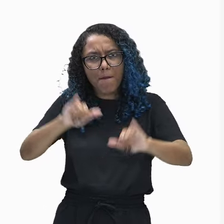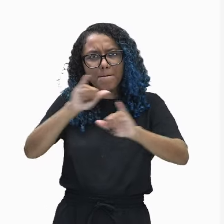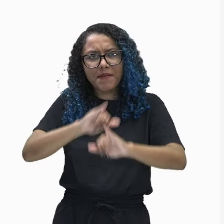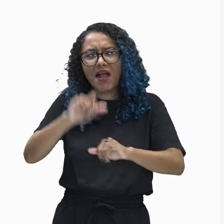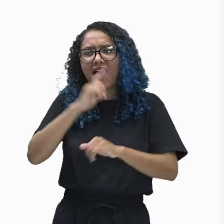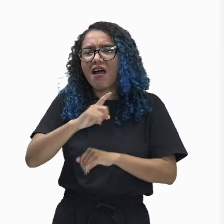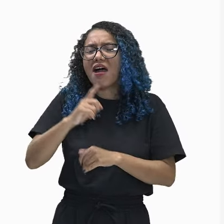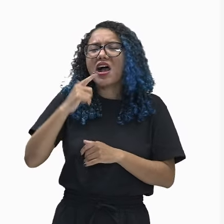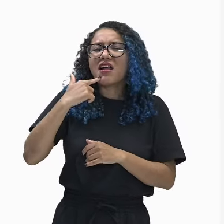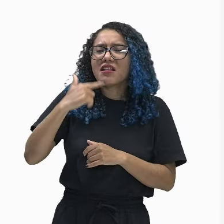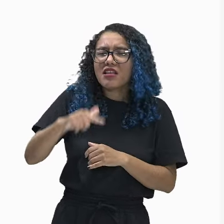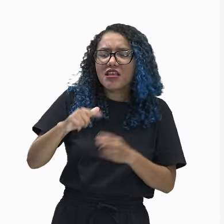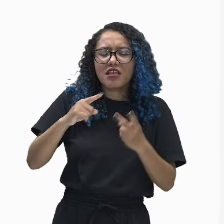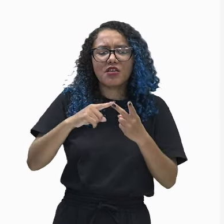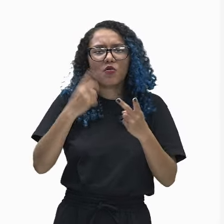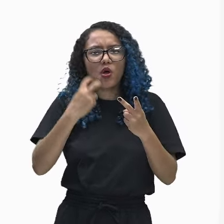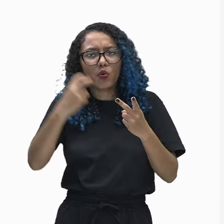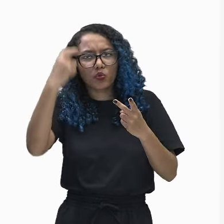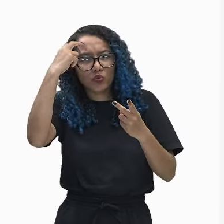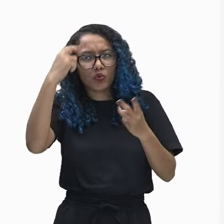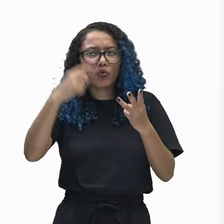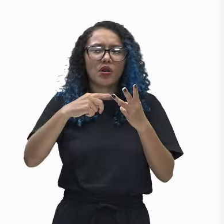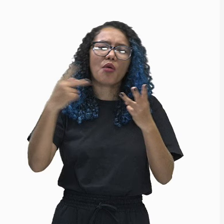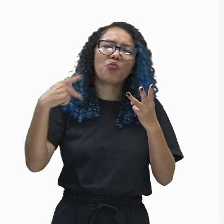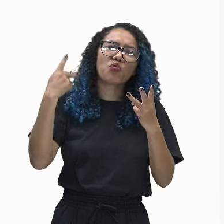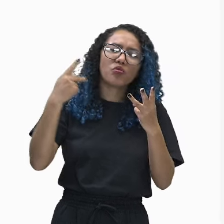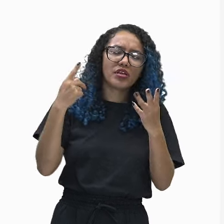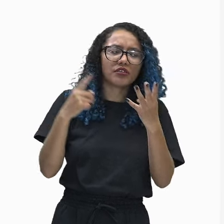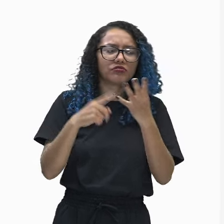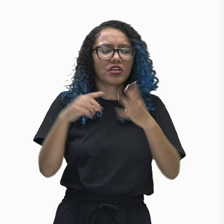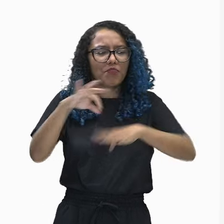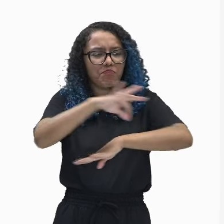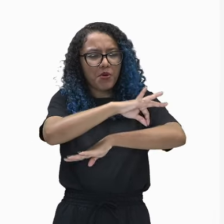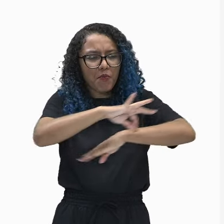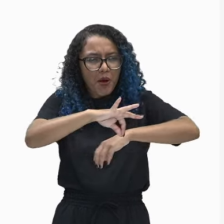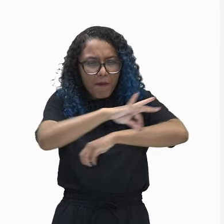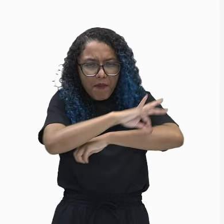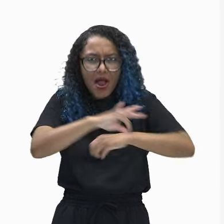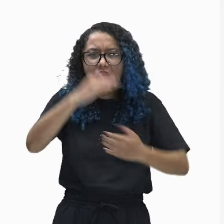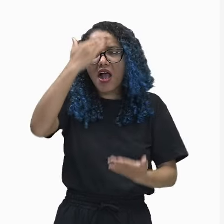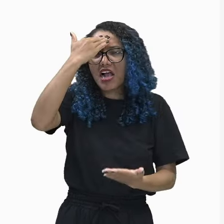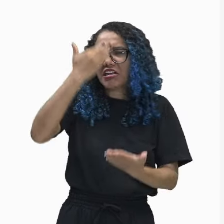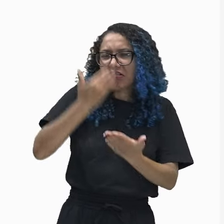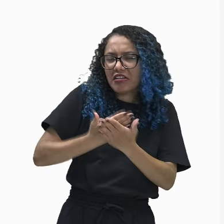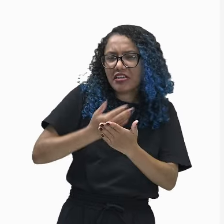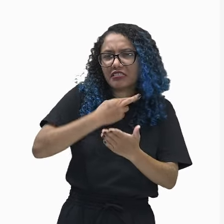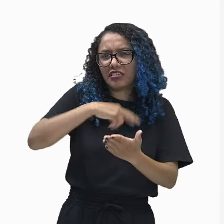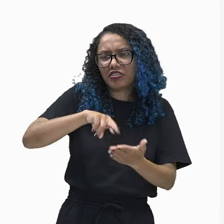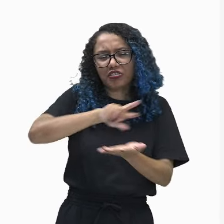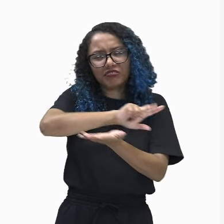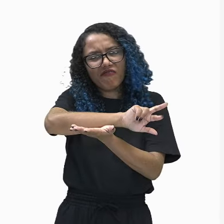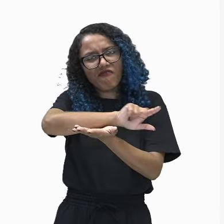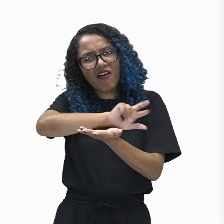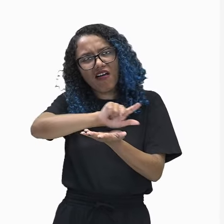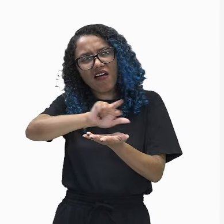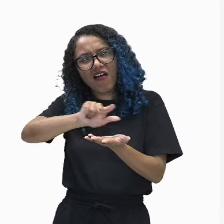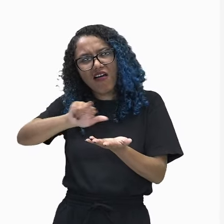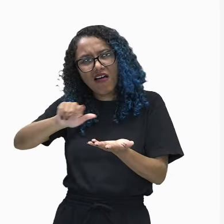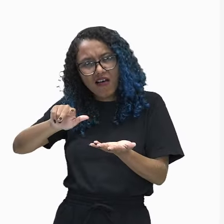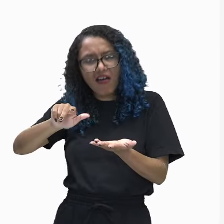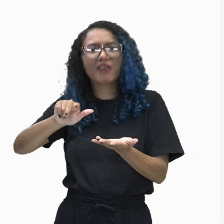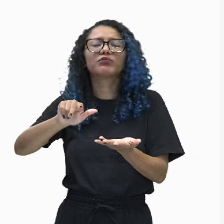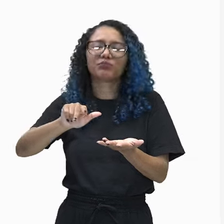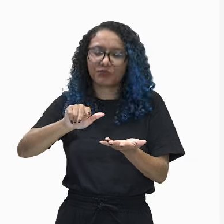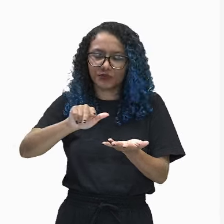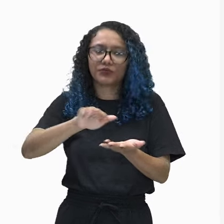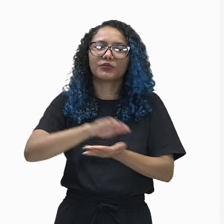sua cultura, a sua política, sua arquitetura, sua crença religiosa, entre outros. Quer dizer, um dos